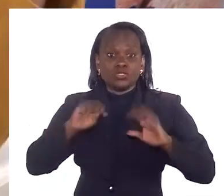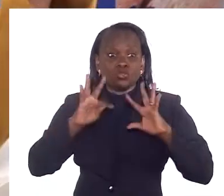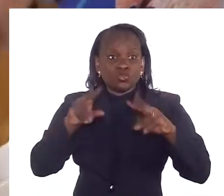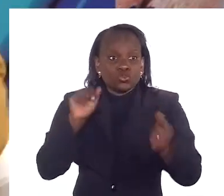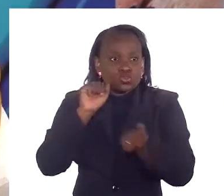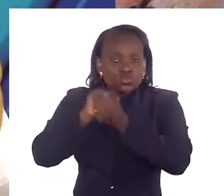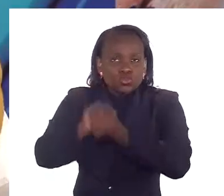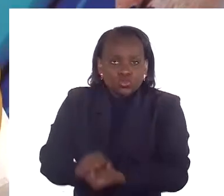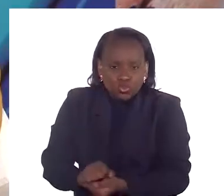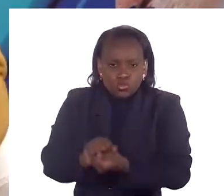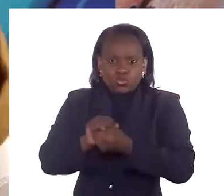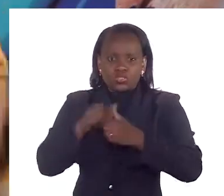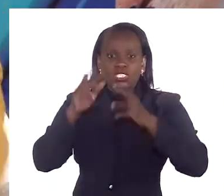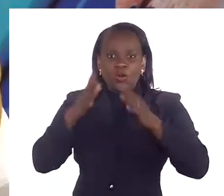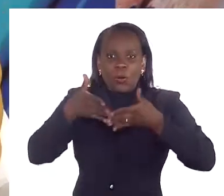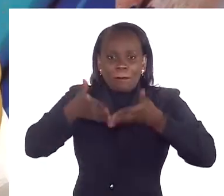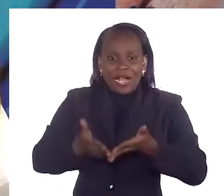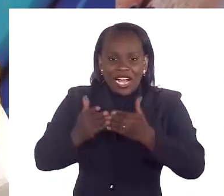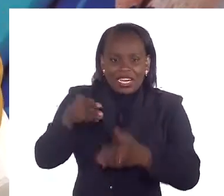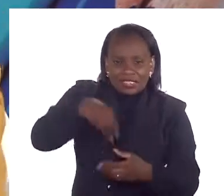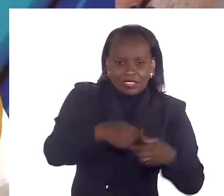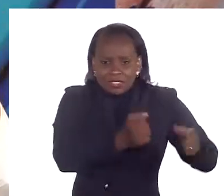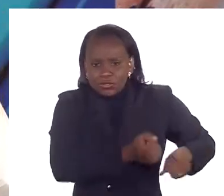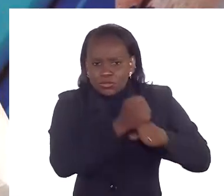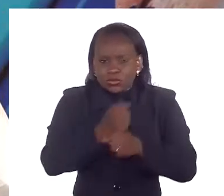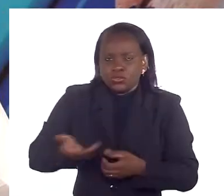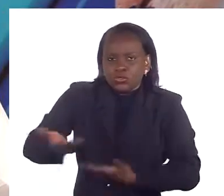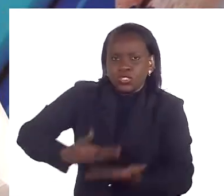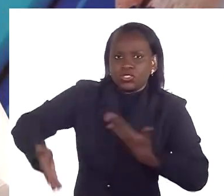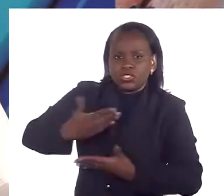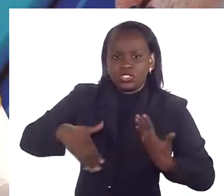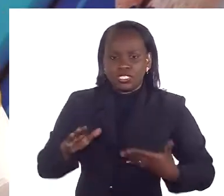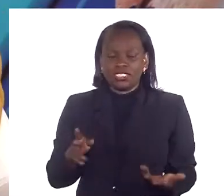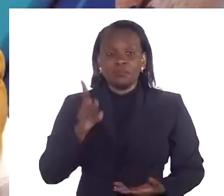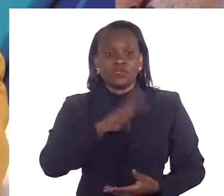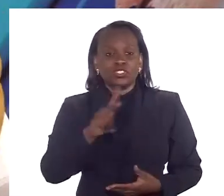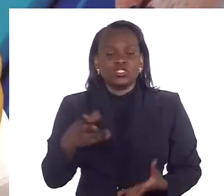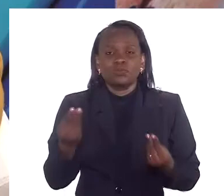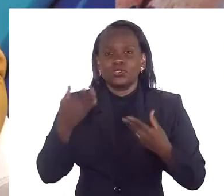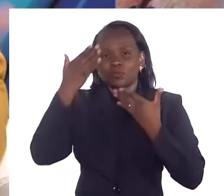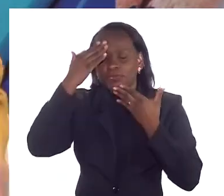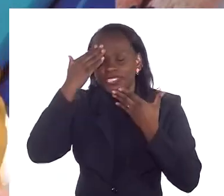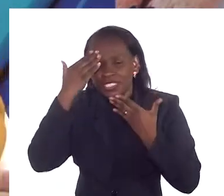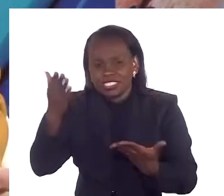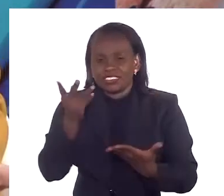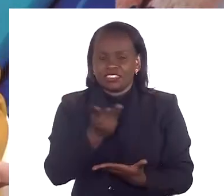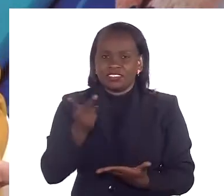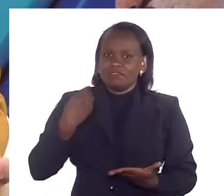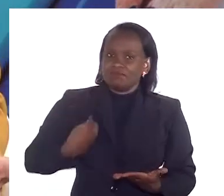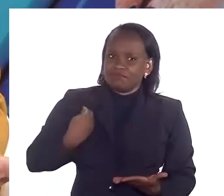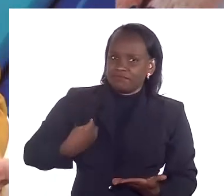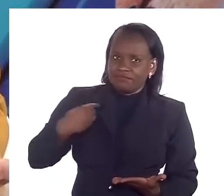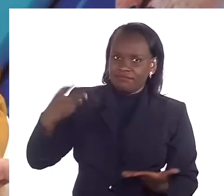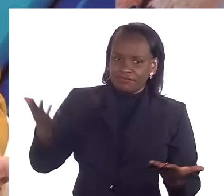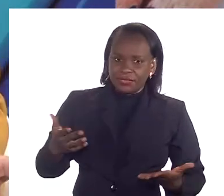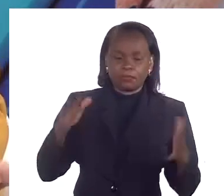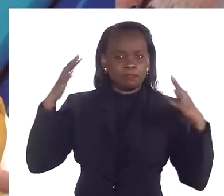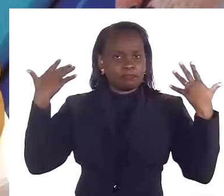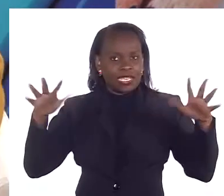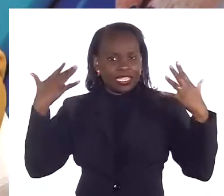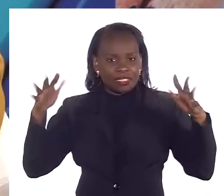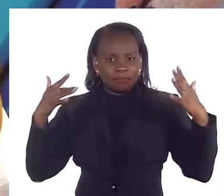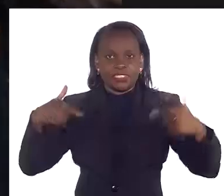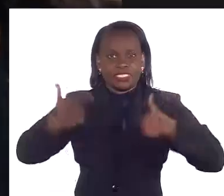tem que estar todo mundo junto no mesmo barco e trocando informações. Professoras, muitíssimo obrigada pela participação no